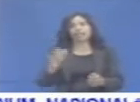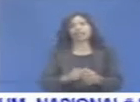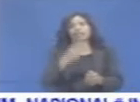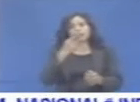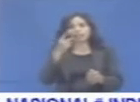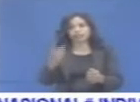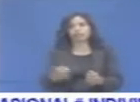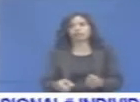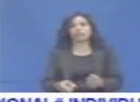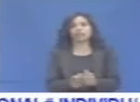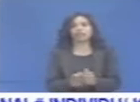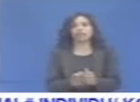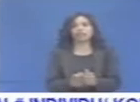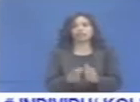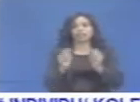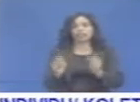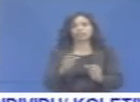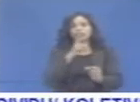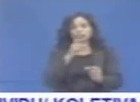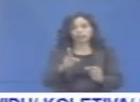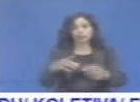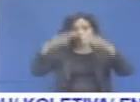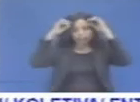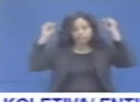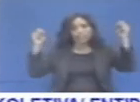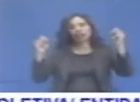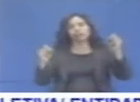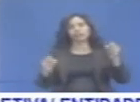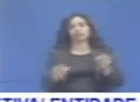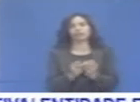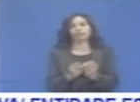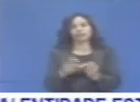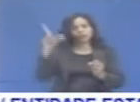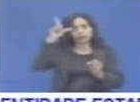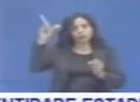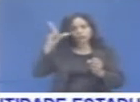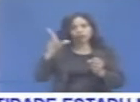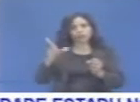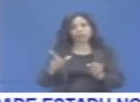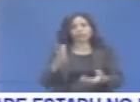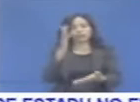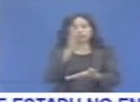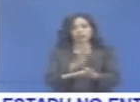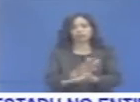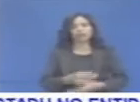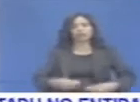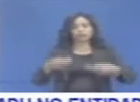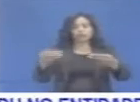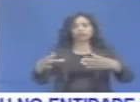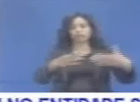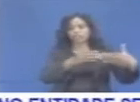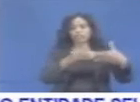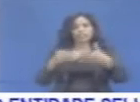a Solução Impasse Política, Maca Presidente da República, convoca Hikas, Mesa Redonda, Rodifo Fila, para líder